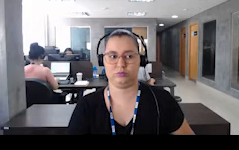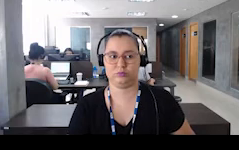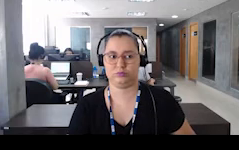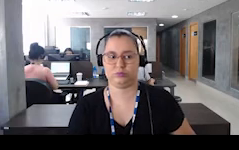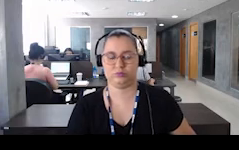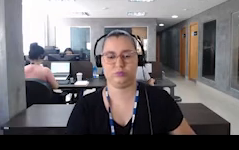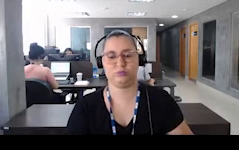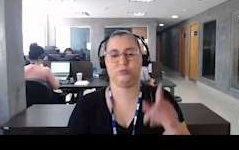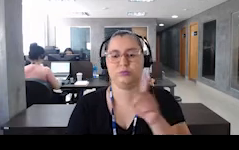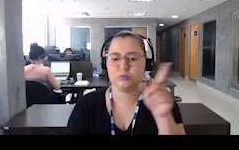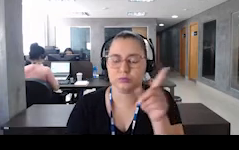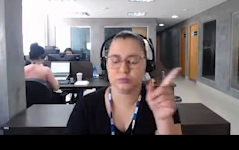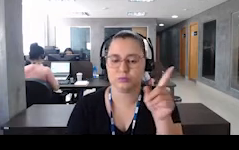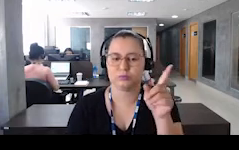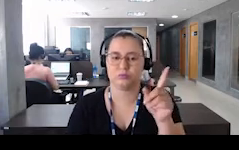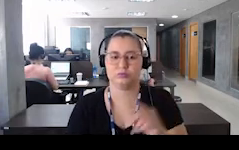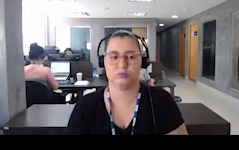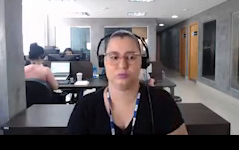é,